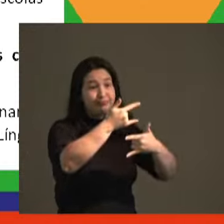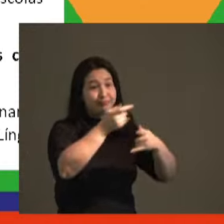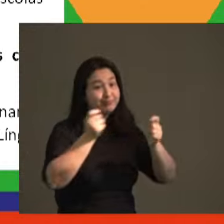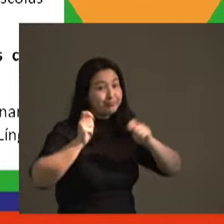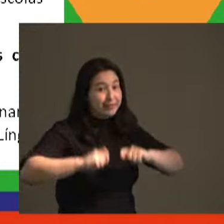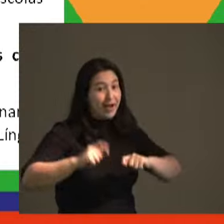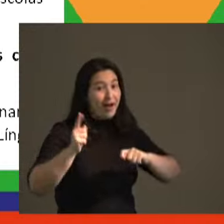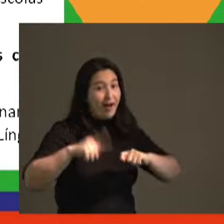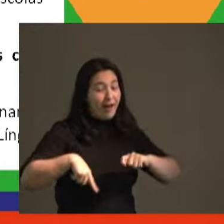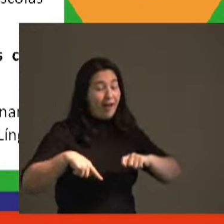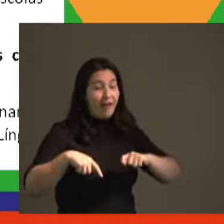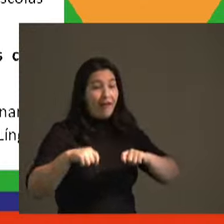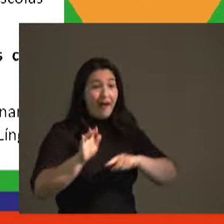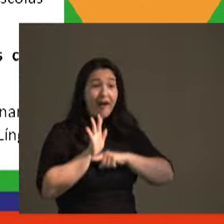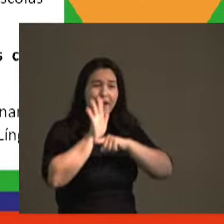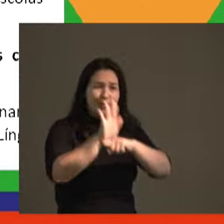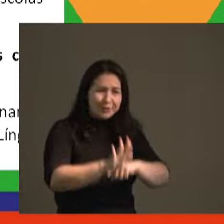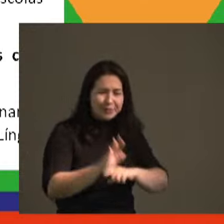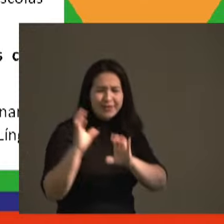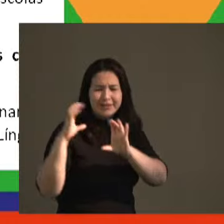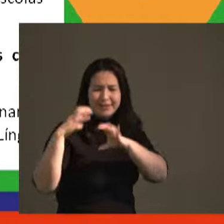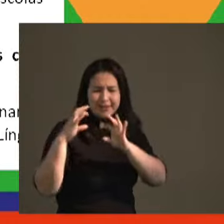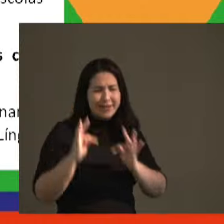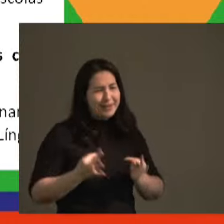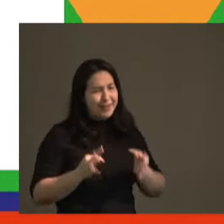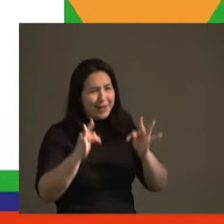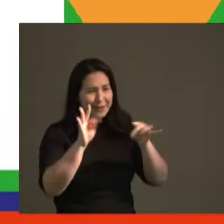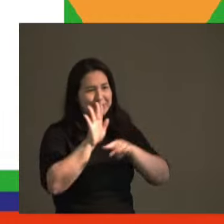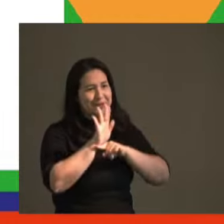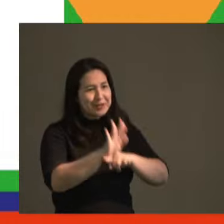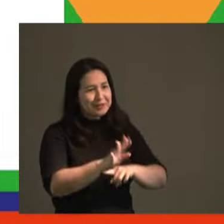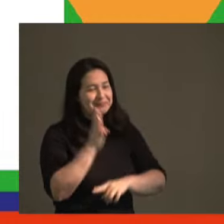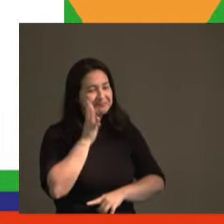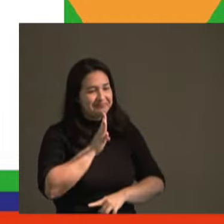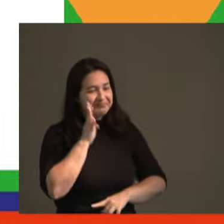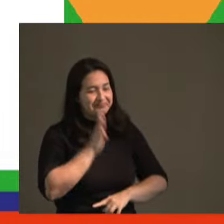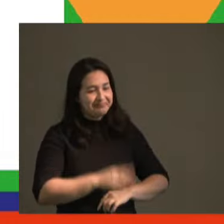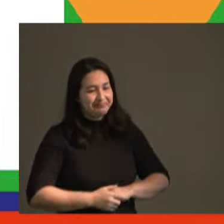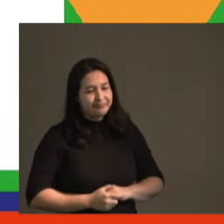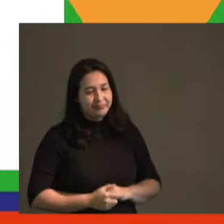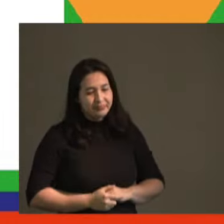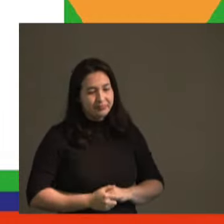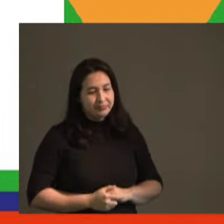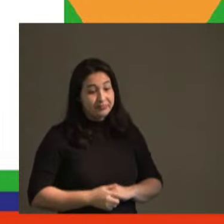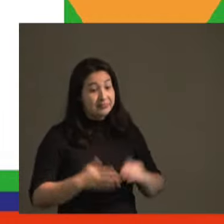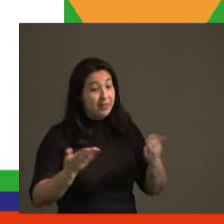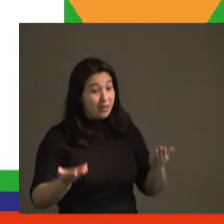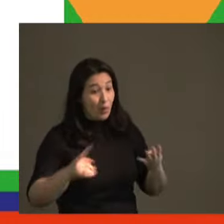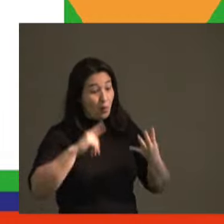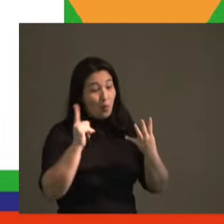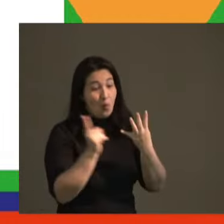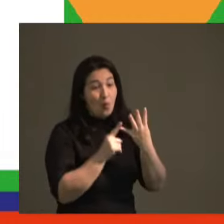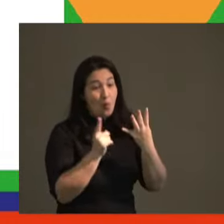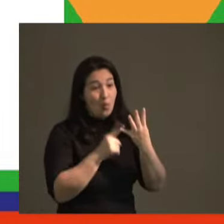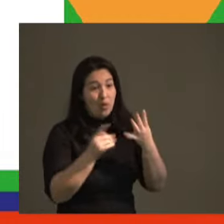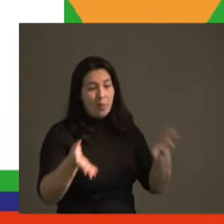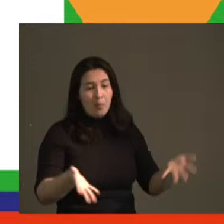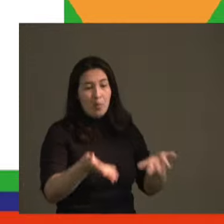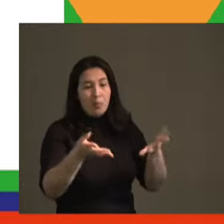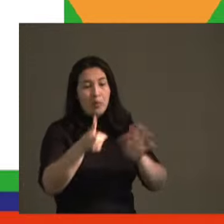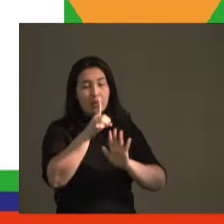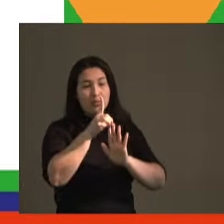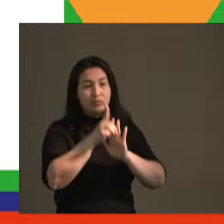entrega que o Ministério da Ciência e Tecnologia estará fazendo. Por fim, o eixo 4, promoção do